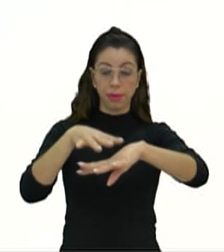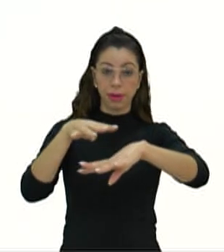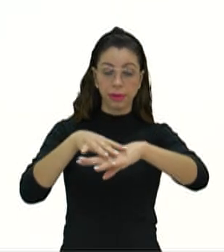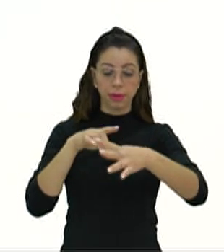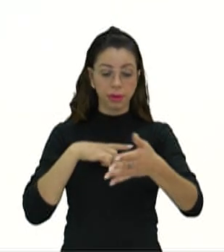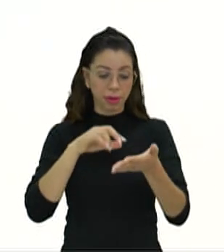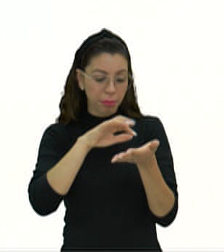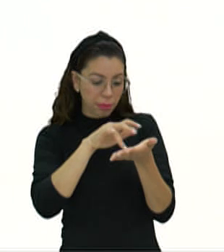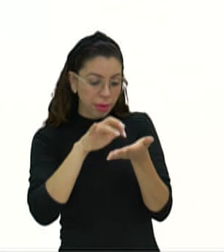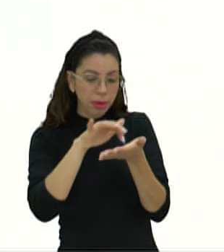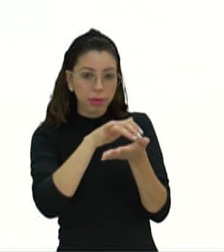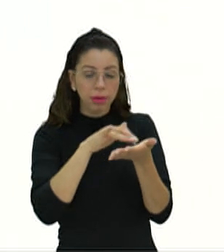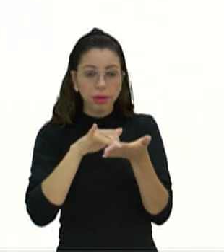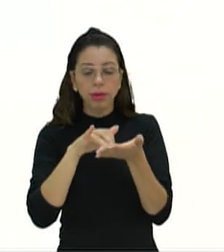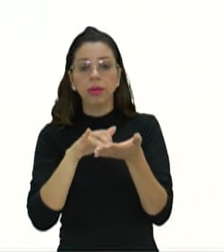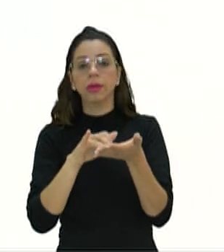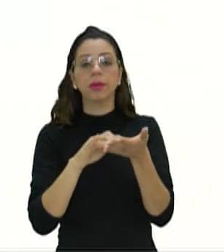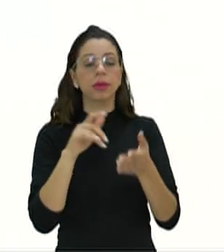calculadora, uma caneta, 1 mais 1.